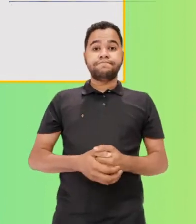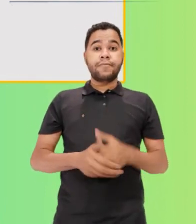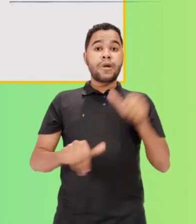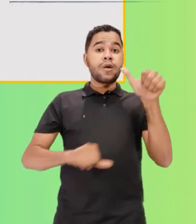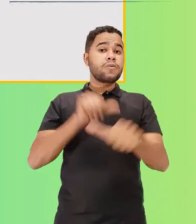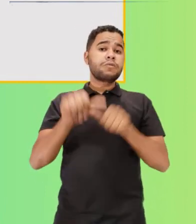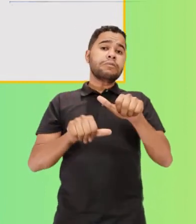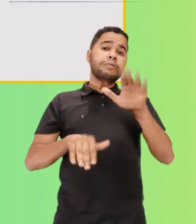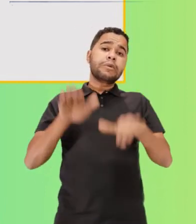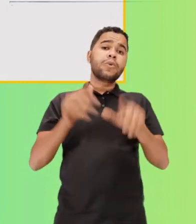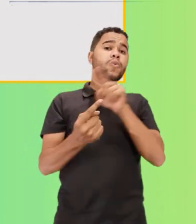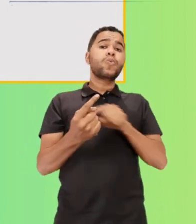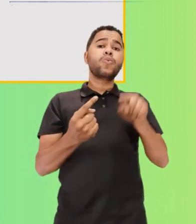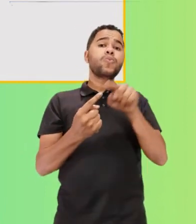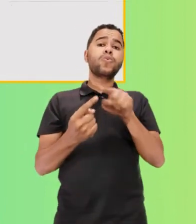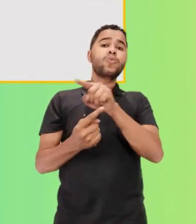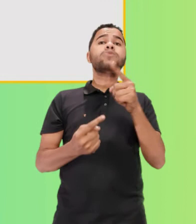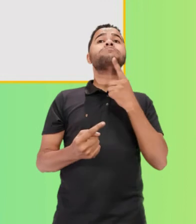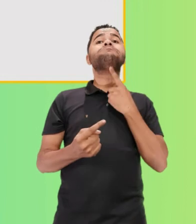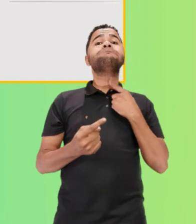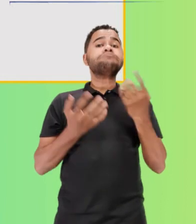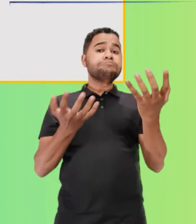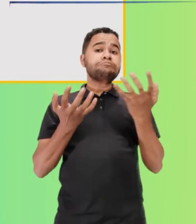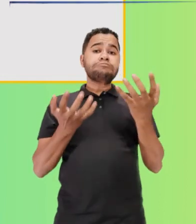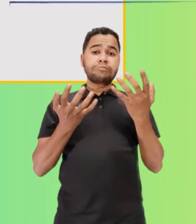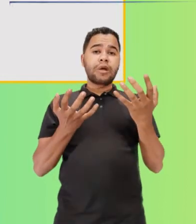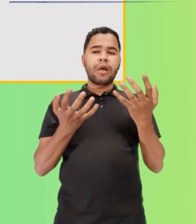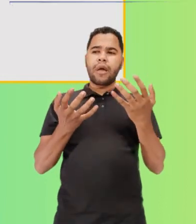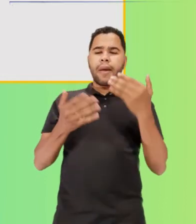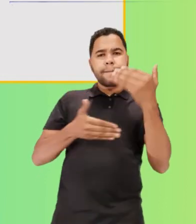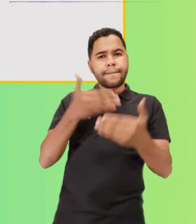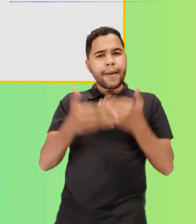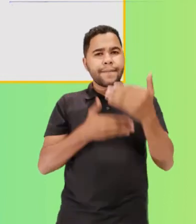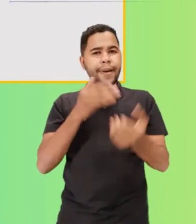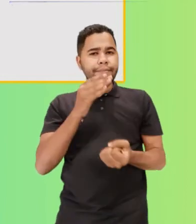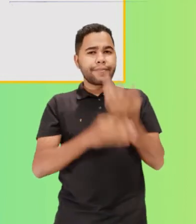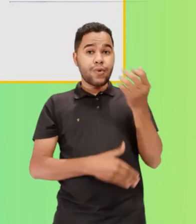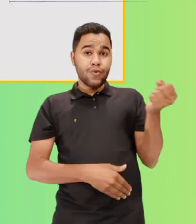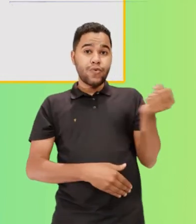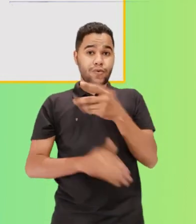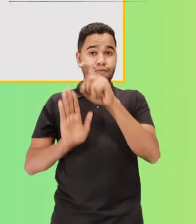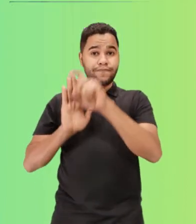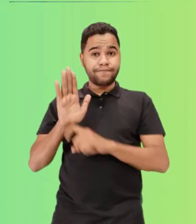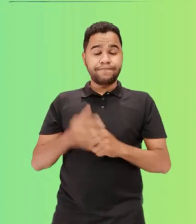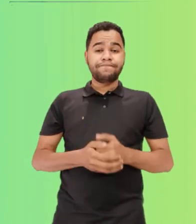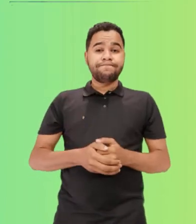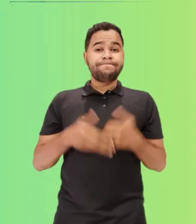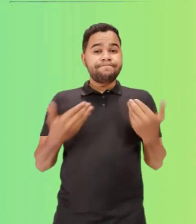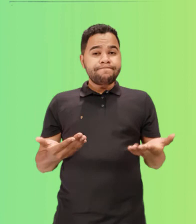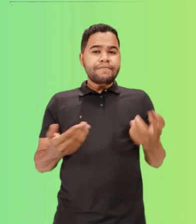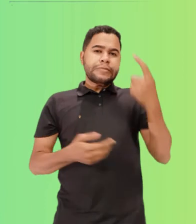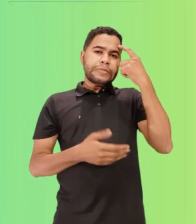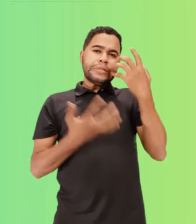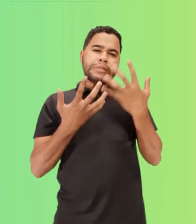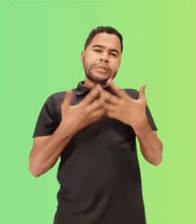e a alteração vai depender do objetivo que você deseja atingir ao fazer esse processo de produção de um novo texto. E para isso você